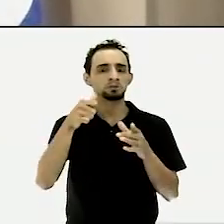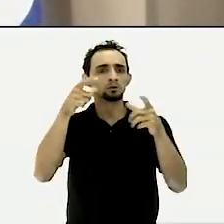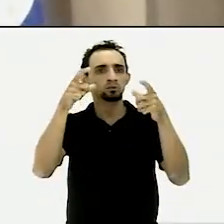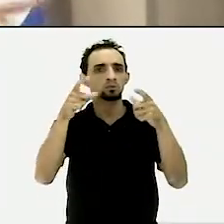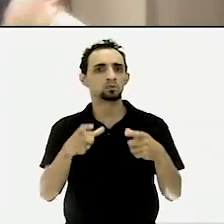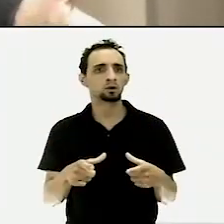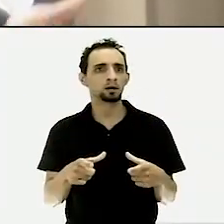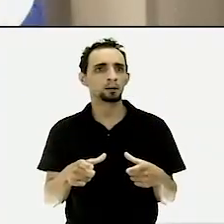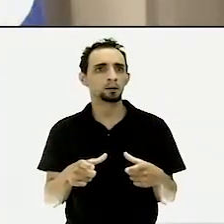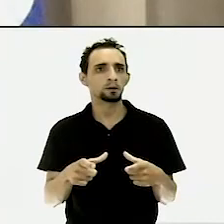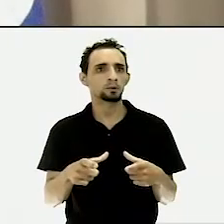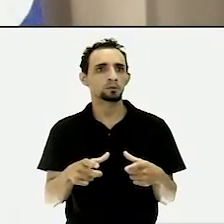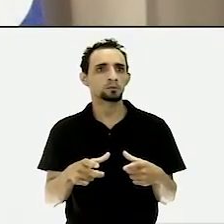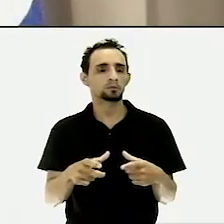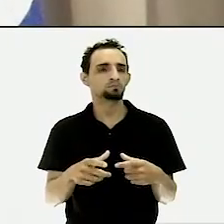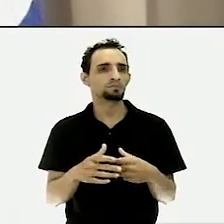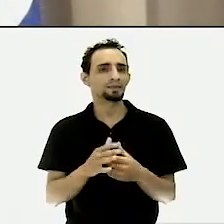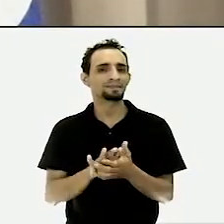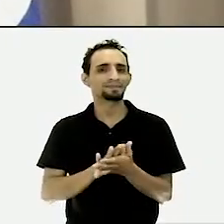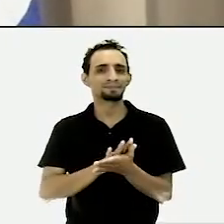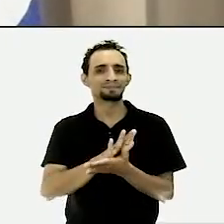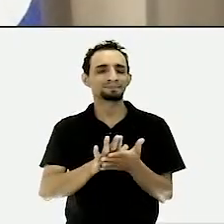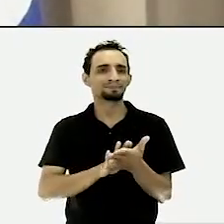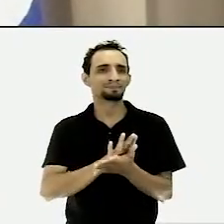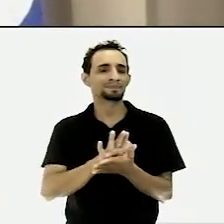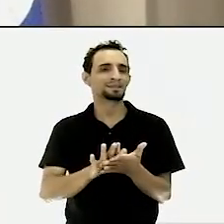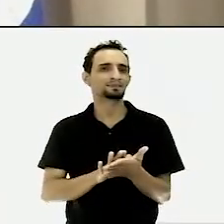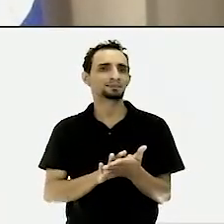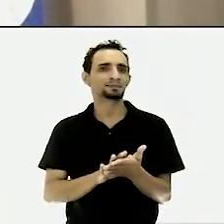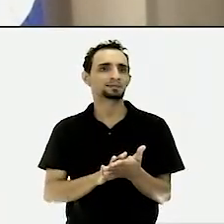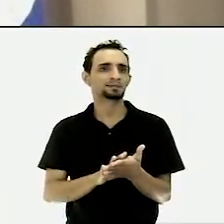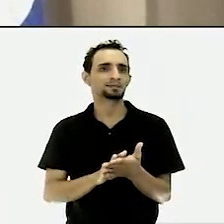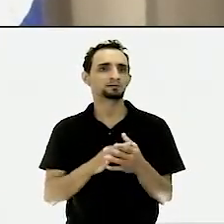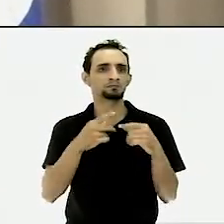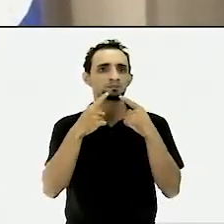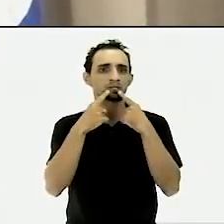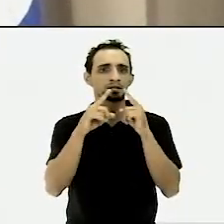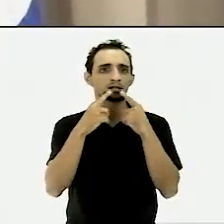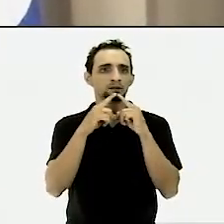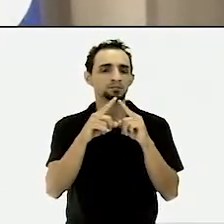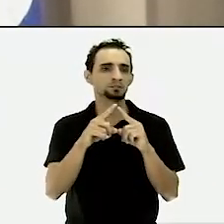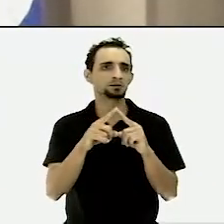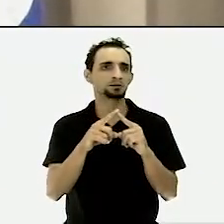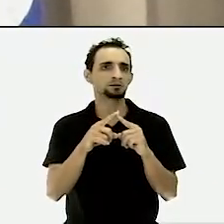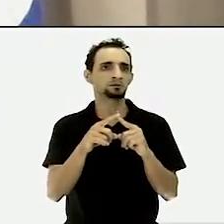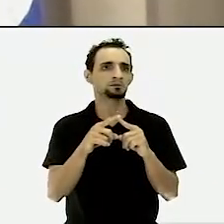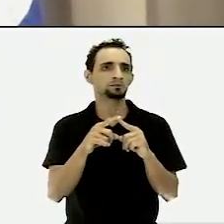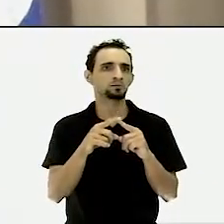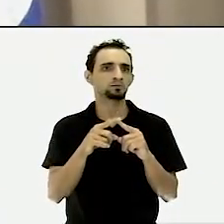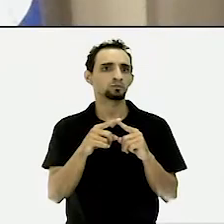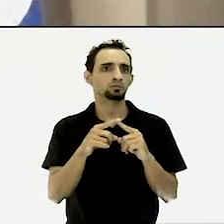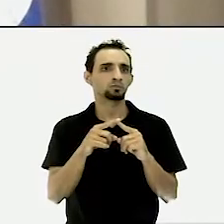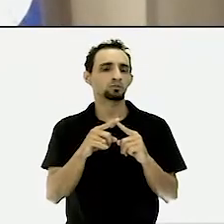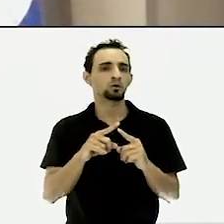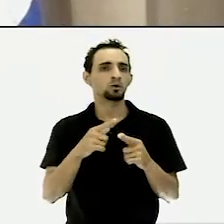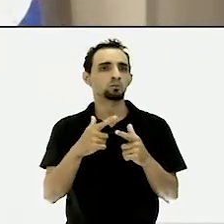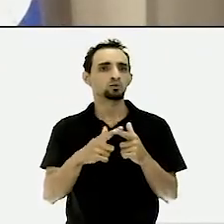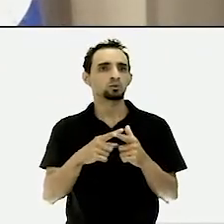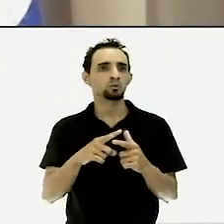havia um desvio de funcionários que eram utilizados para realizar a tomografia em locais não